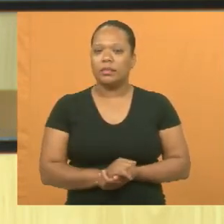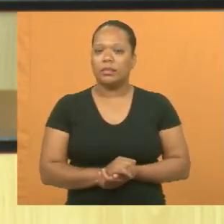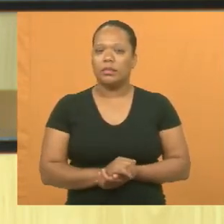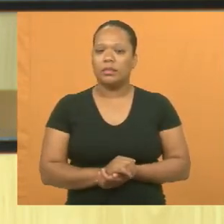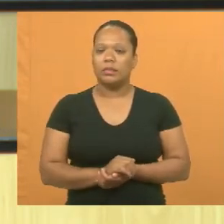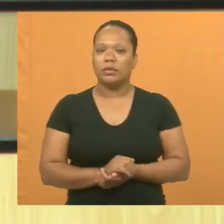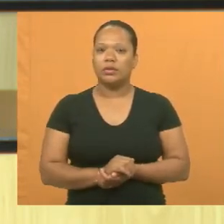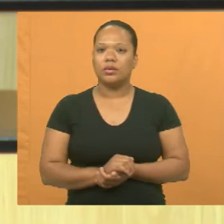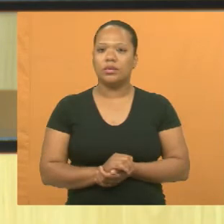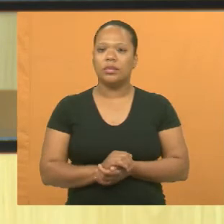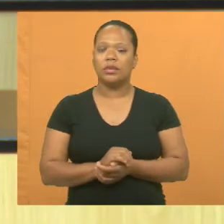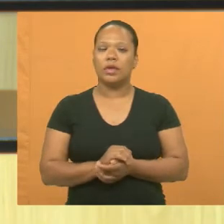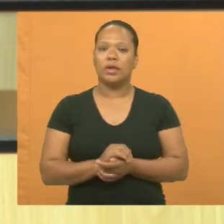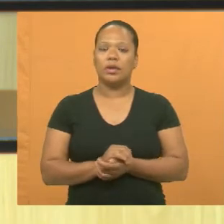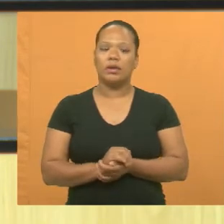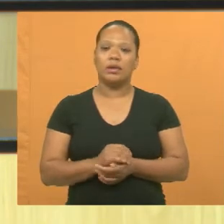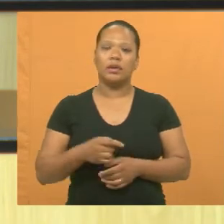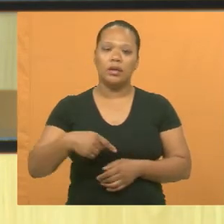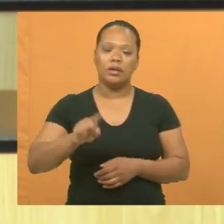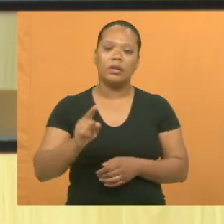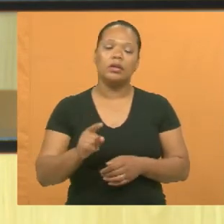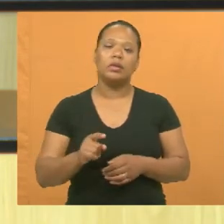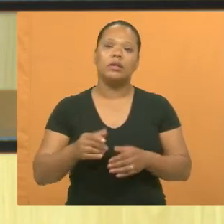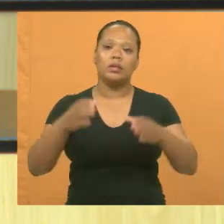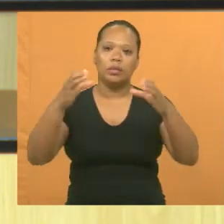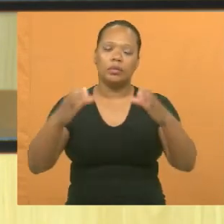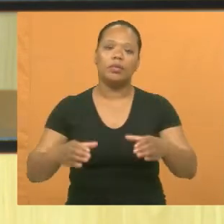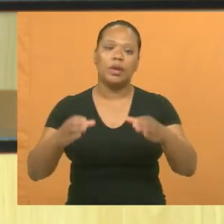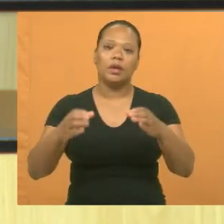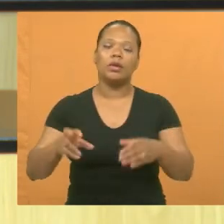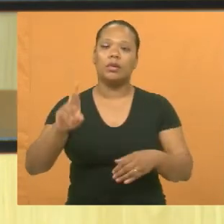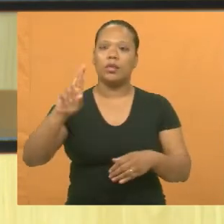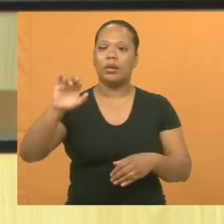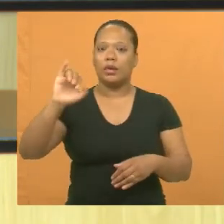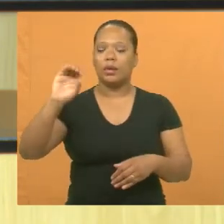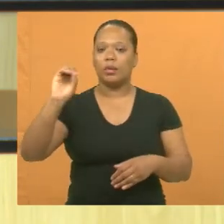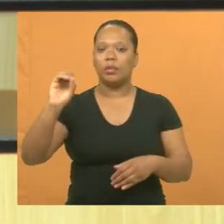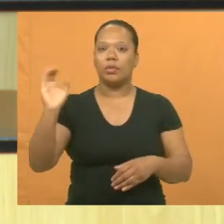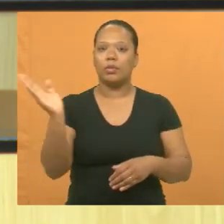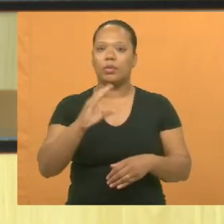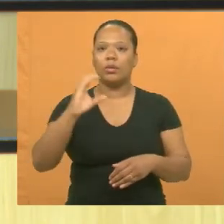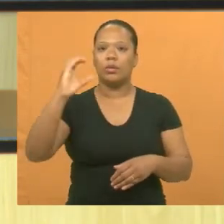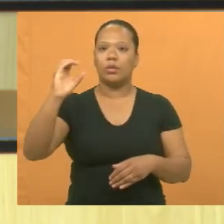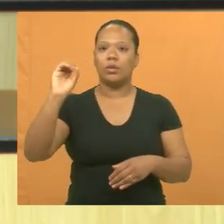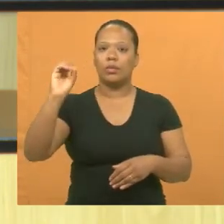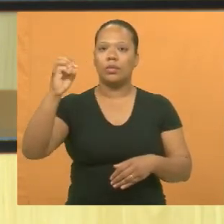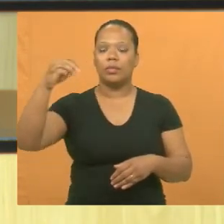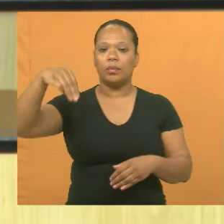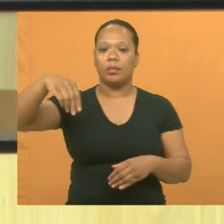rondas constantes no bairro Rio Comprido. Autoria, vereador Luiz Flávio.